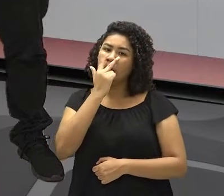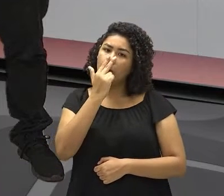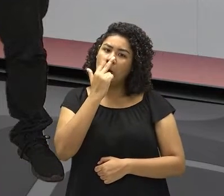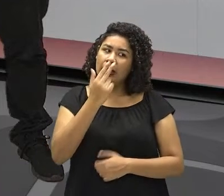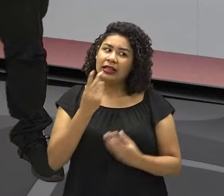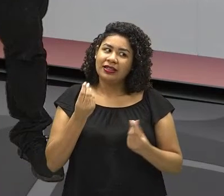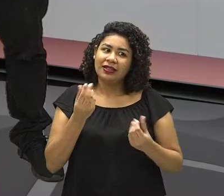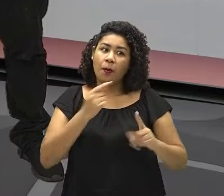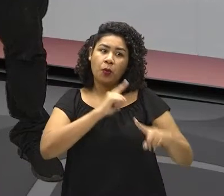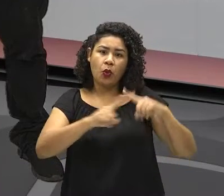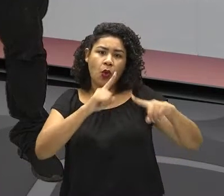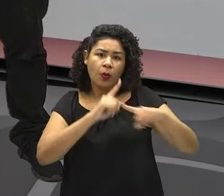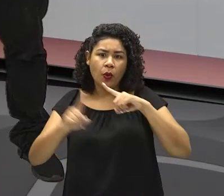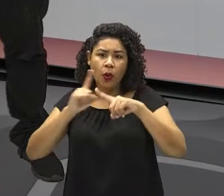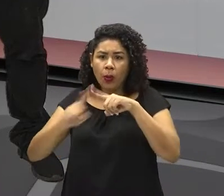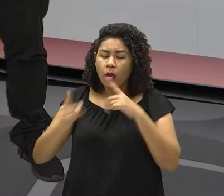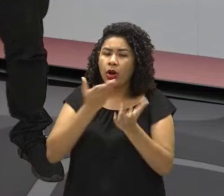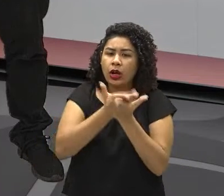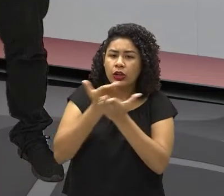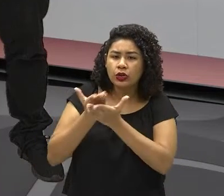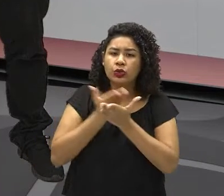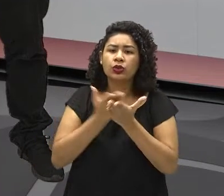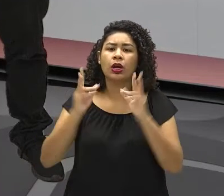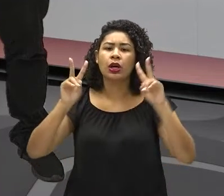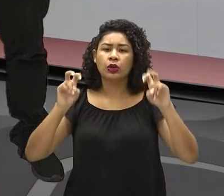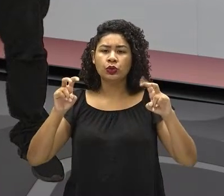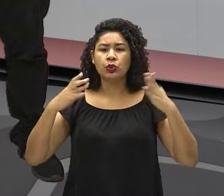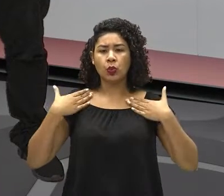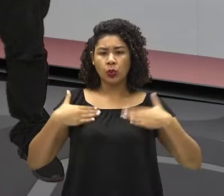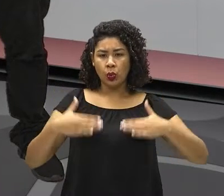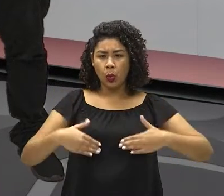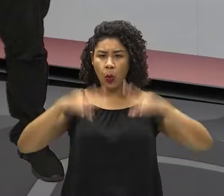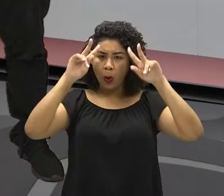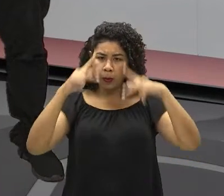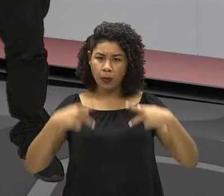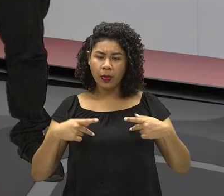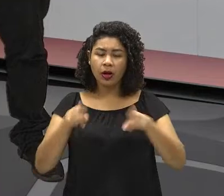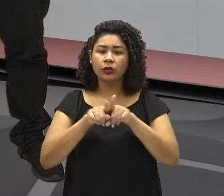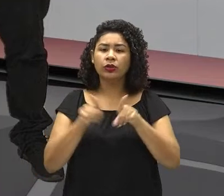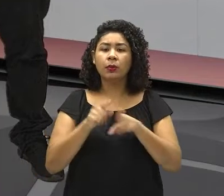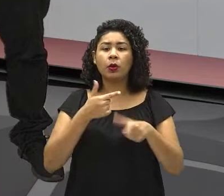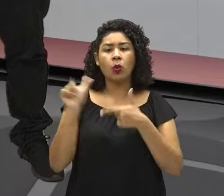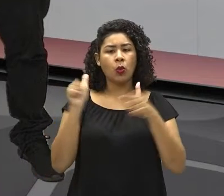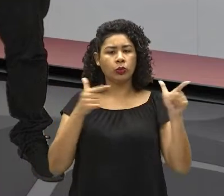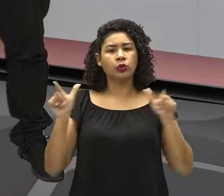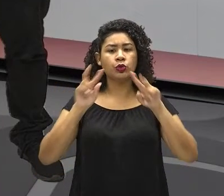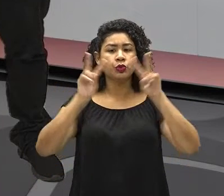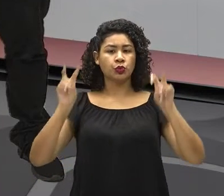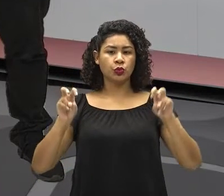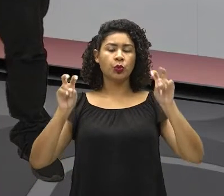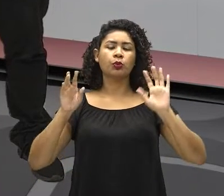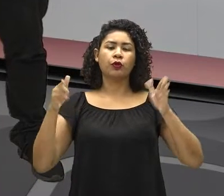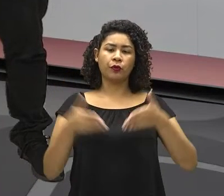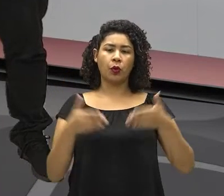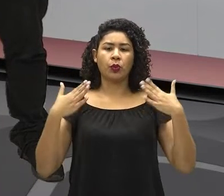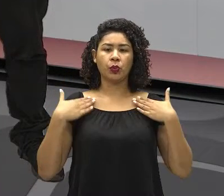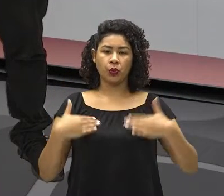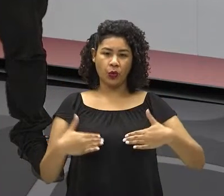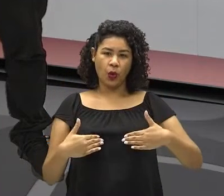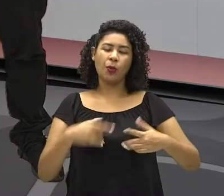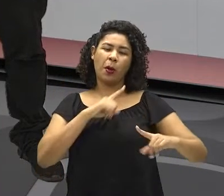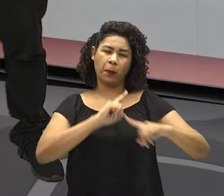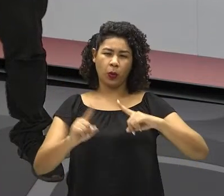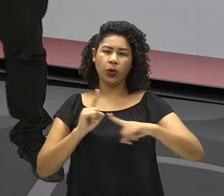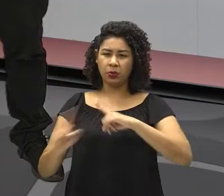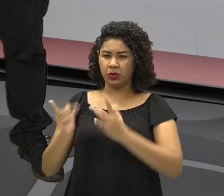né, os estudos, por exemplo, de anatomia e de outros aspectos que envolviam o corpo humano também, né? Então,